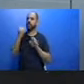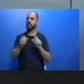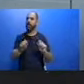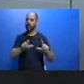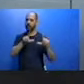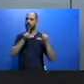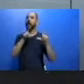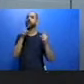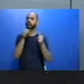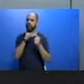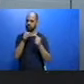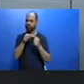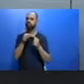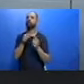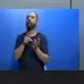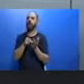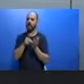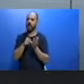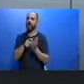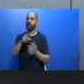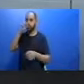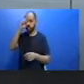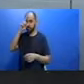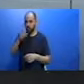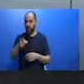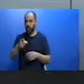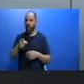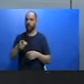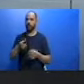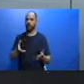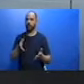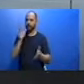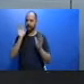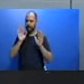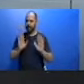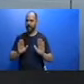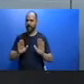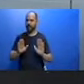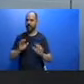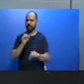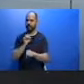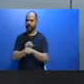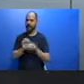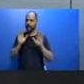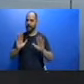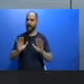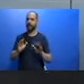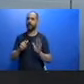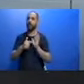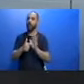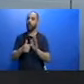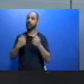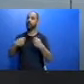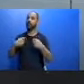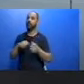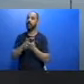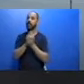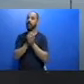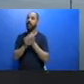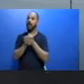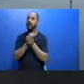acordo porque ela mostra a ordem mostra que nós temos que higienizar a mão